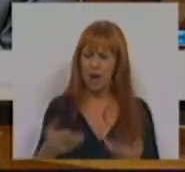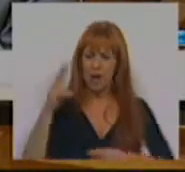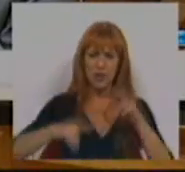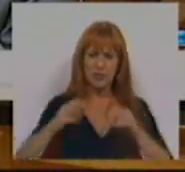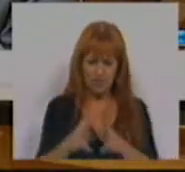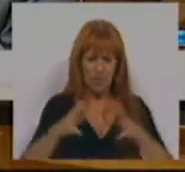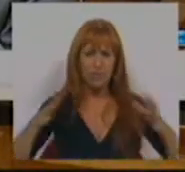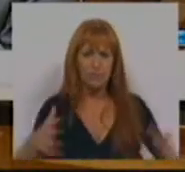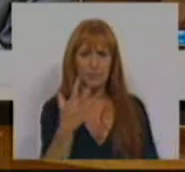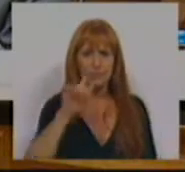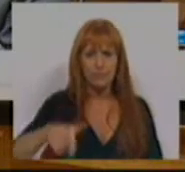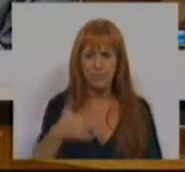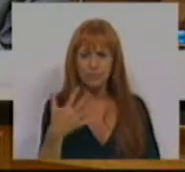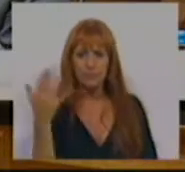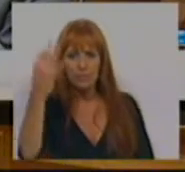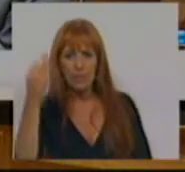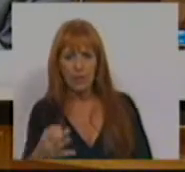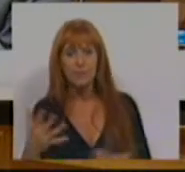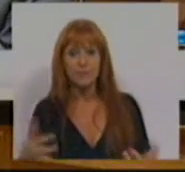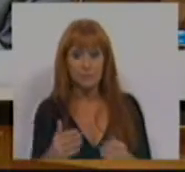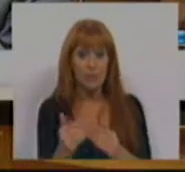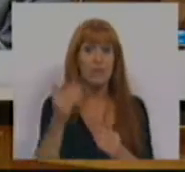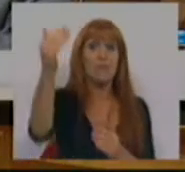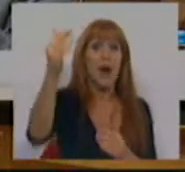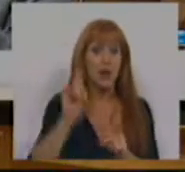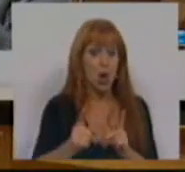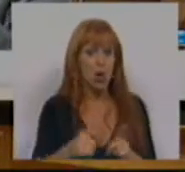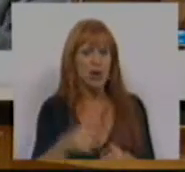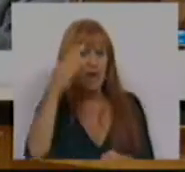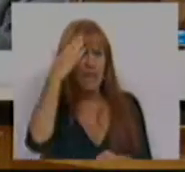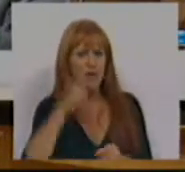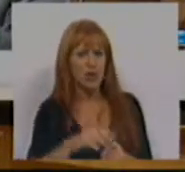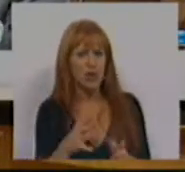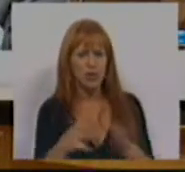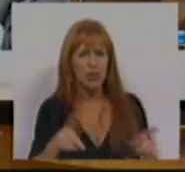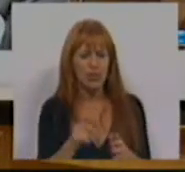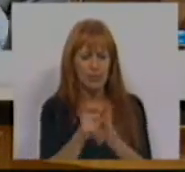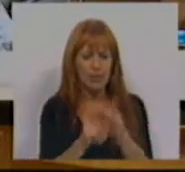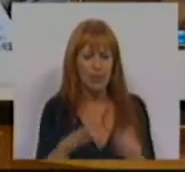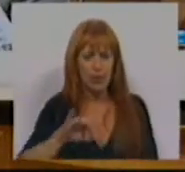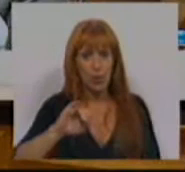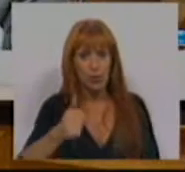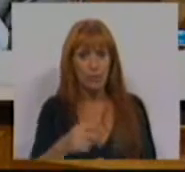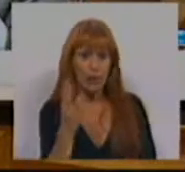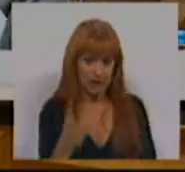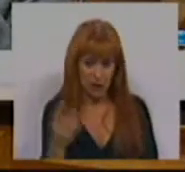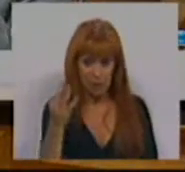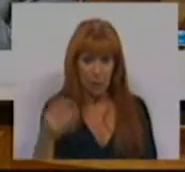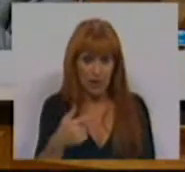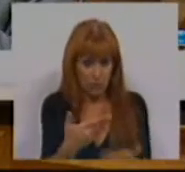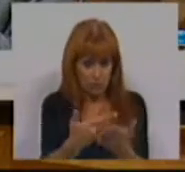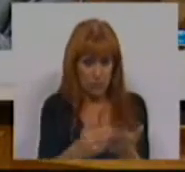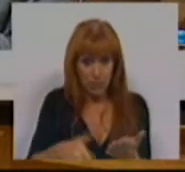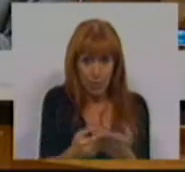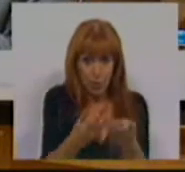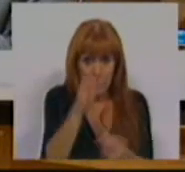irá crescer 5,5% mais do que a previsão do crescimento nominal do PIB, que será de 3%, segundo consta aqui na